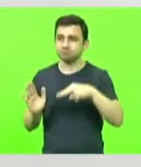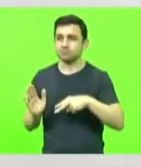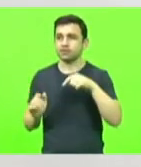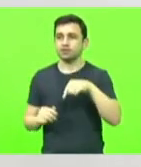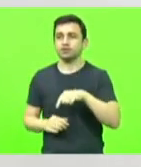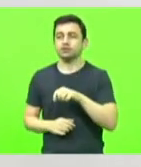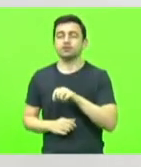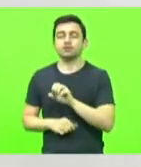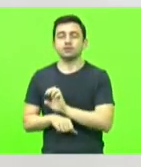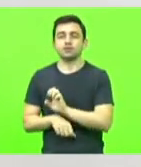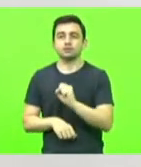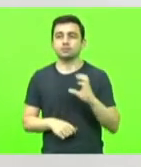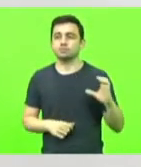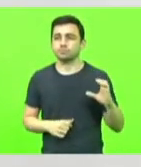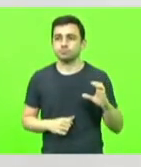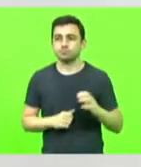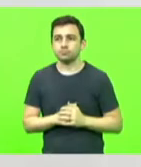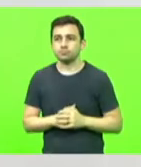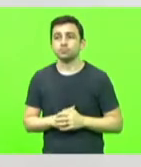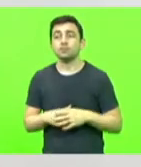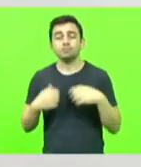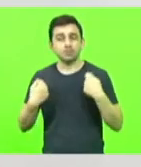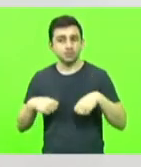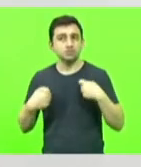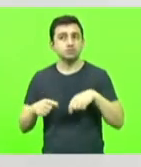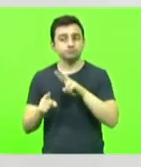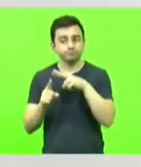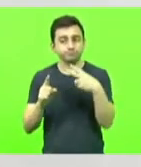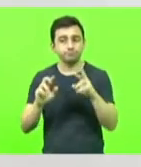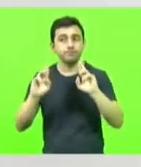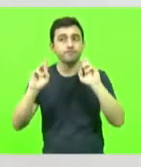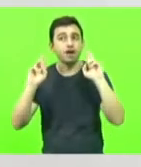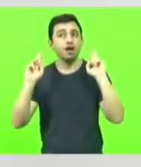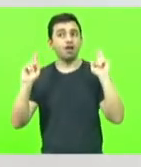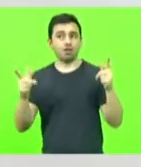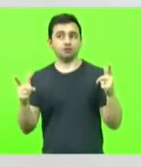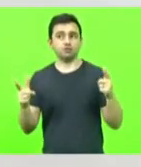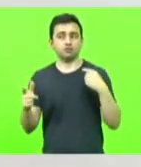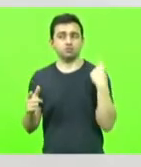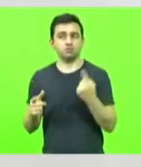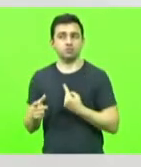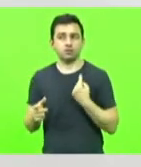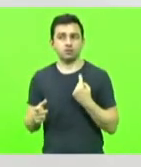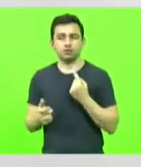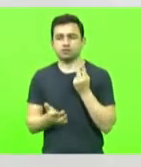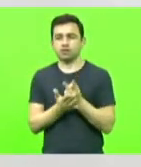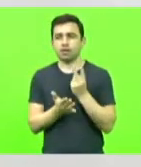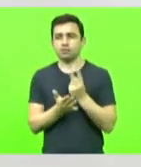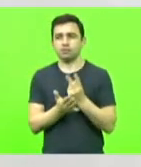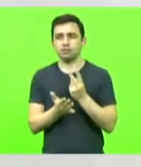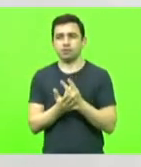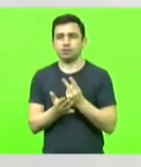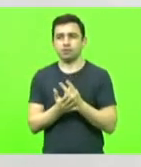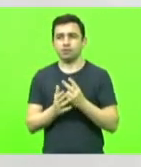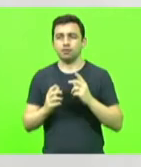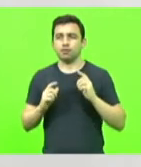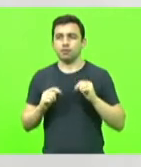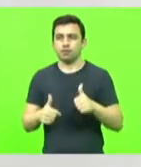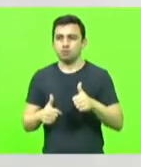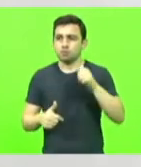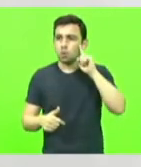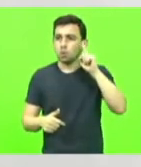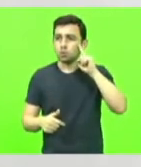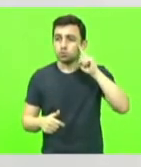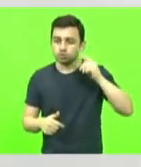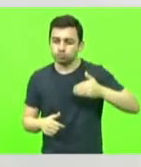sociedade, olharmos os desastres com outra perspectiva, não apenas e quase eternamente de forma reativa, dia após dia,